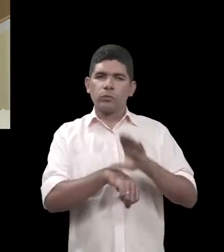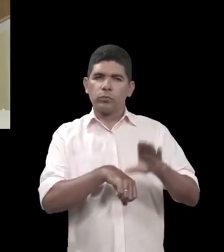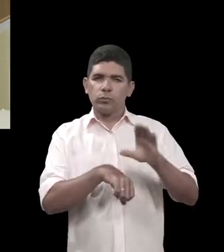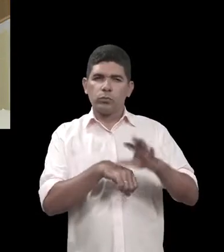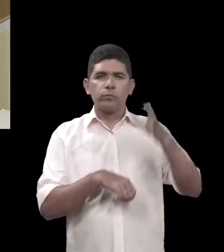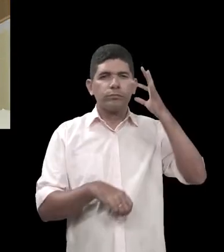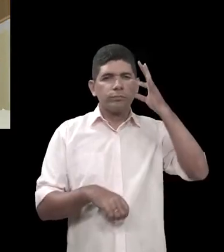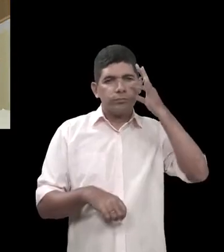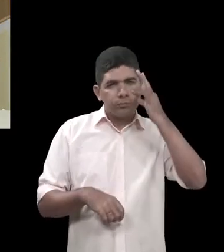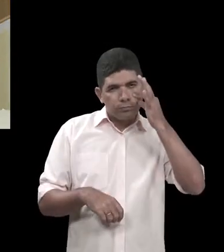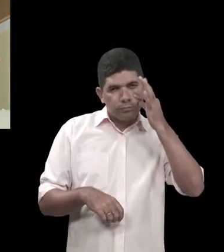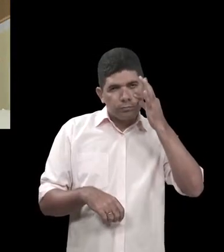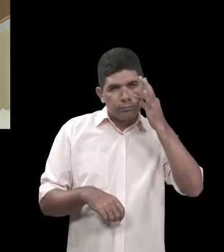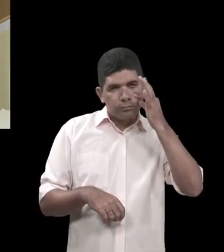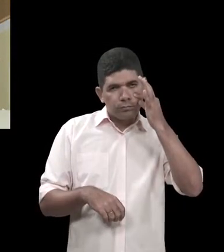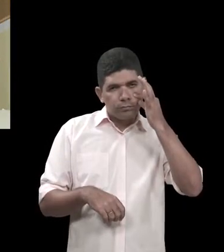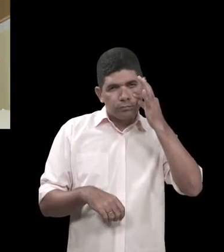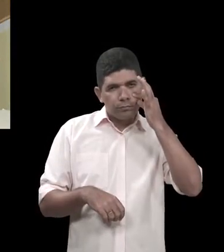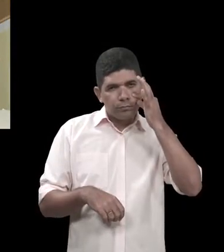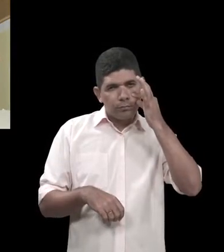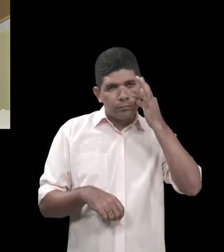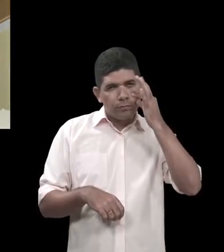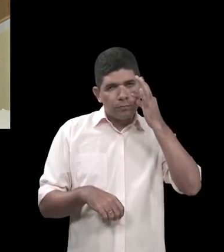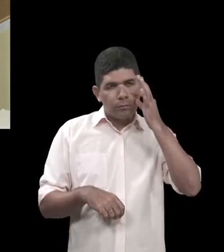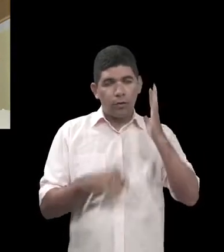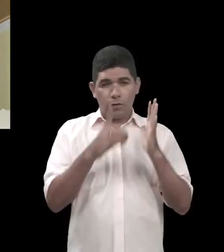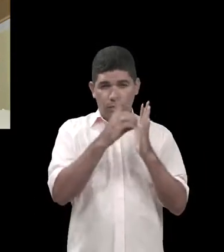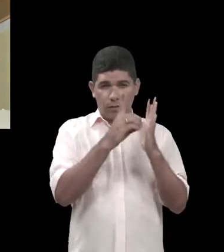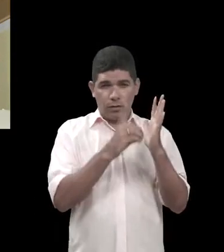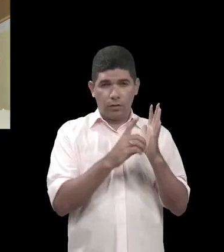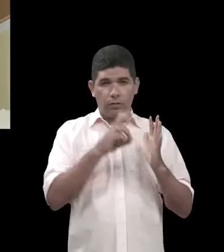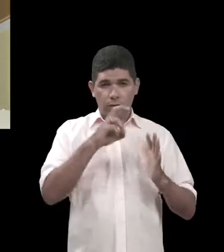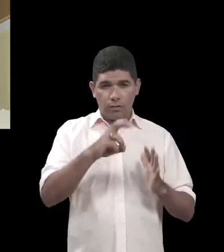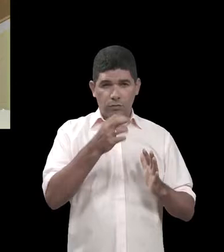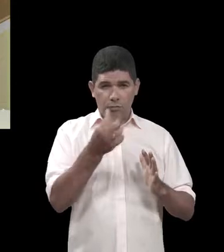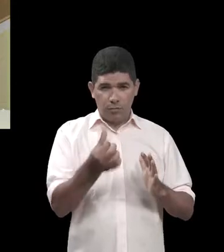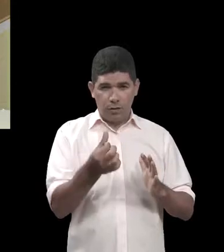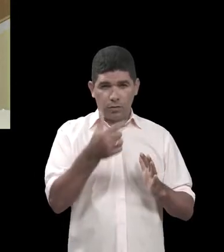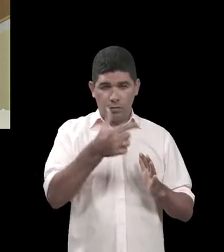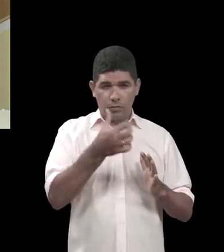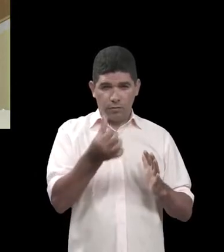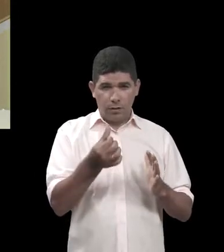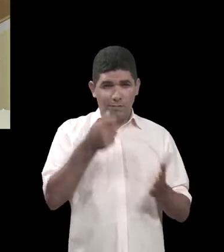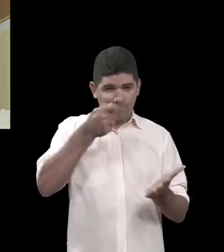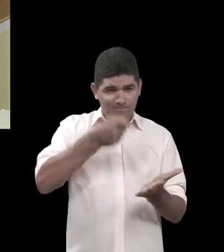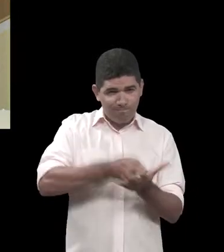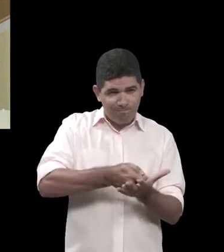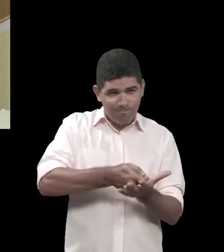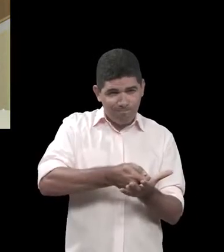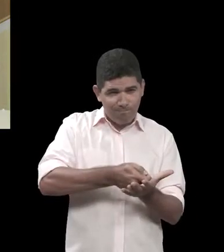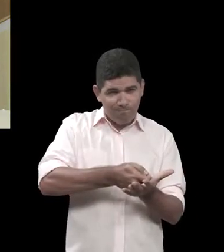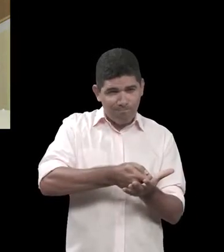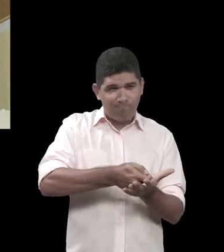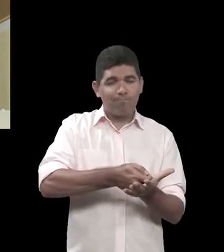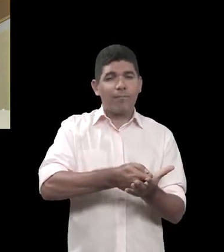né? Uma das exigências que aparecem no decreto 5626, quando previu a criação desses cursos,